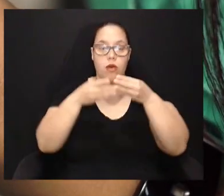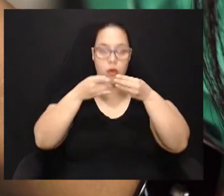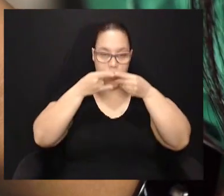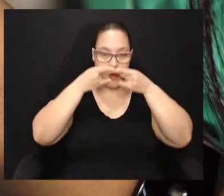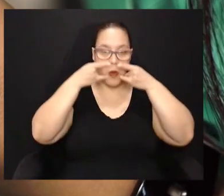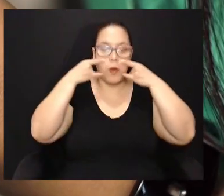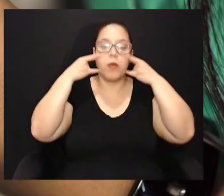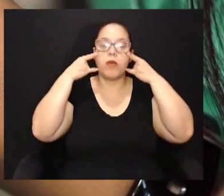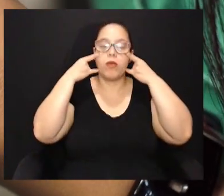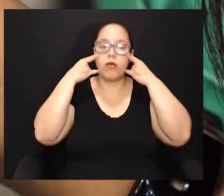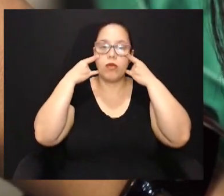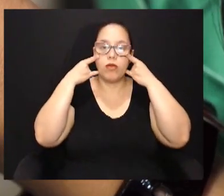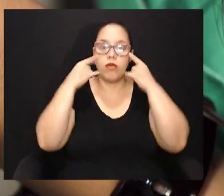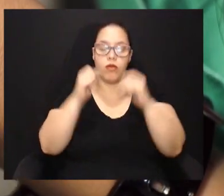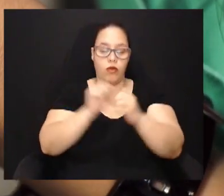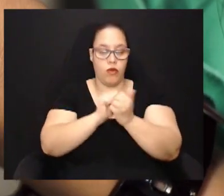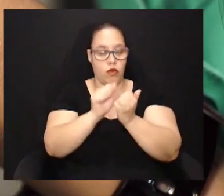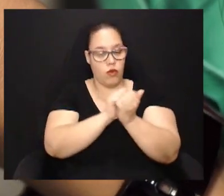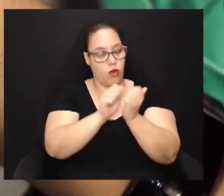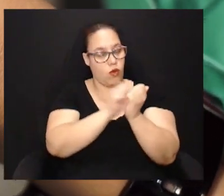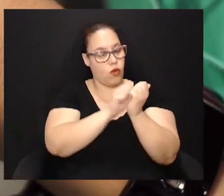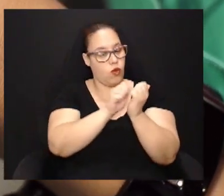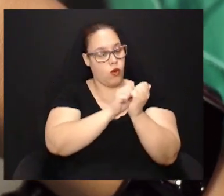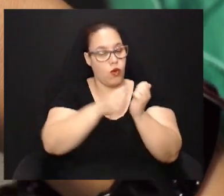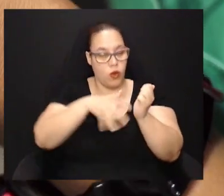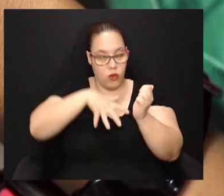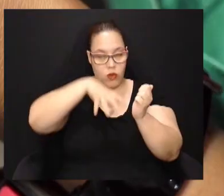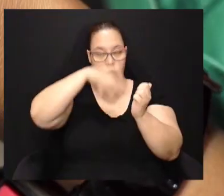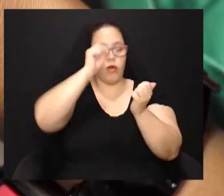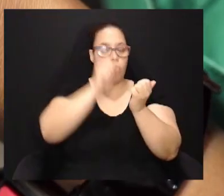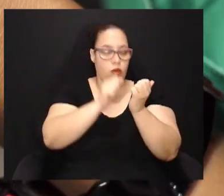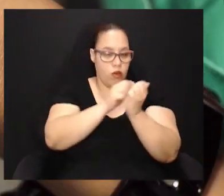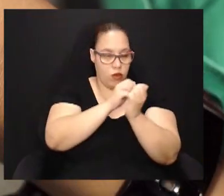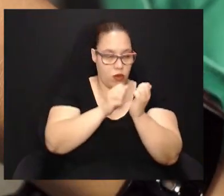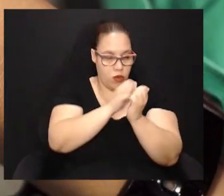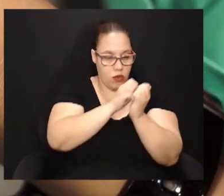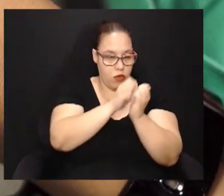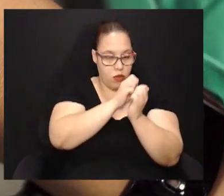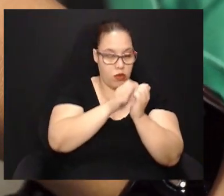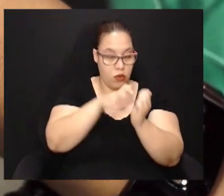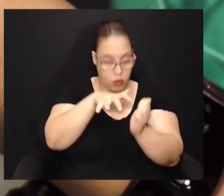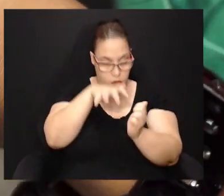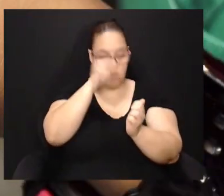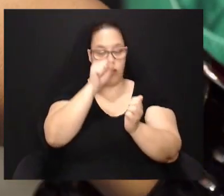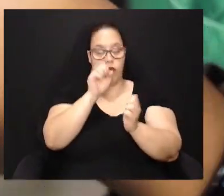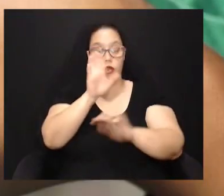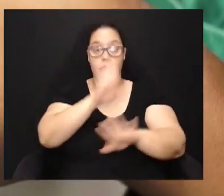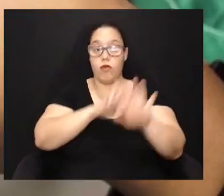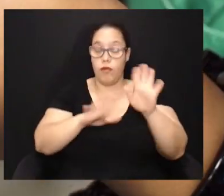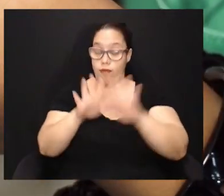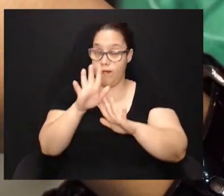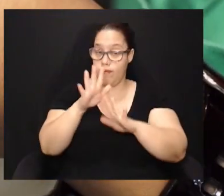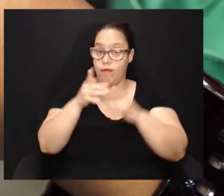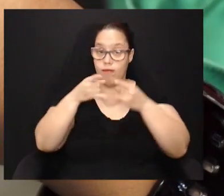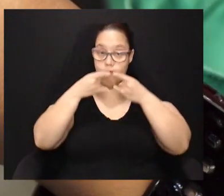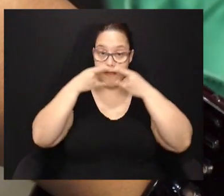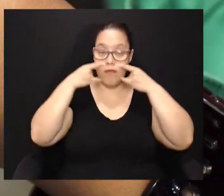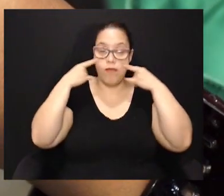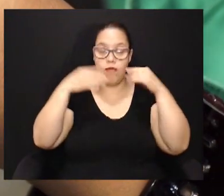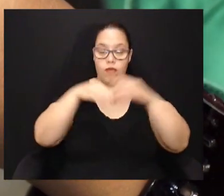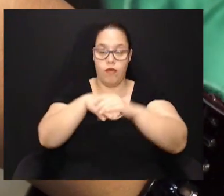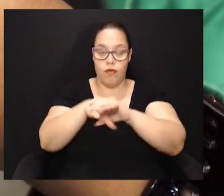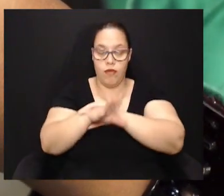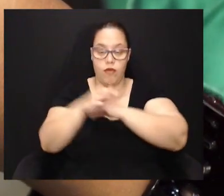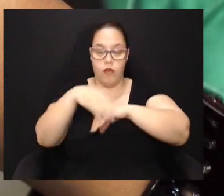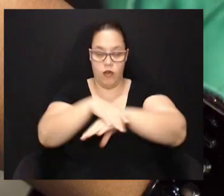proteção, utilização de máscara, né? Muitas vezes faz ali o lixamento da unha, então pode subir pó, né? E as pessoas podem aspirar. Então, recomenda-se que a